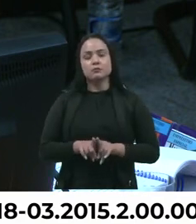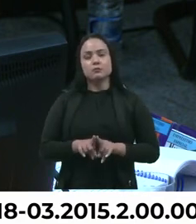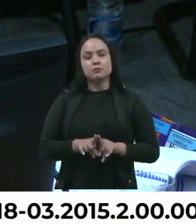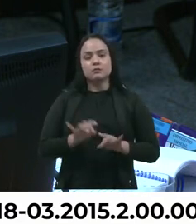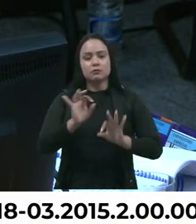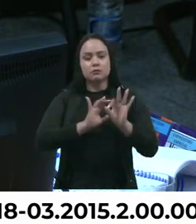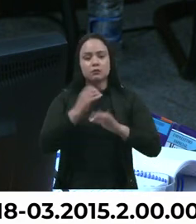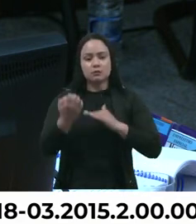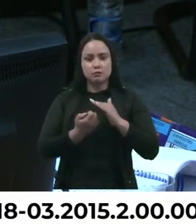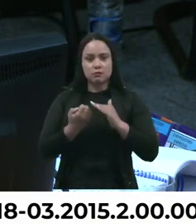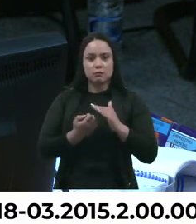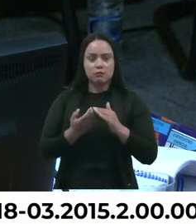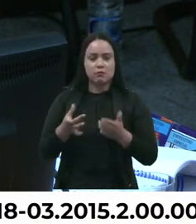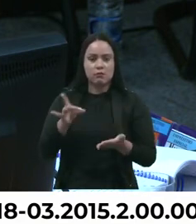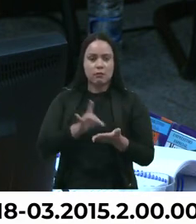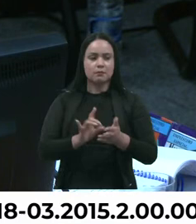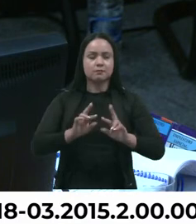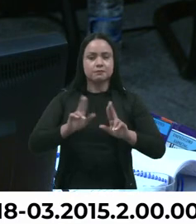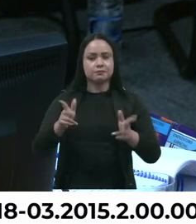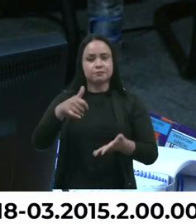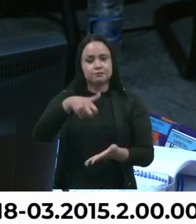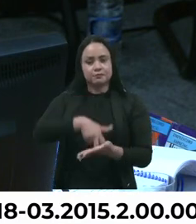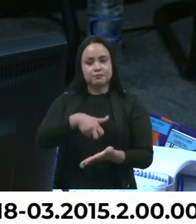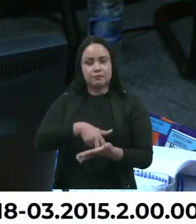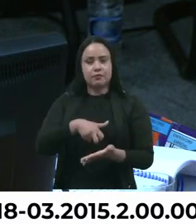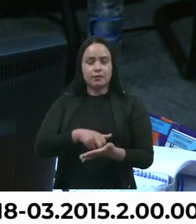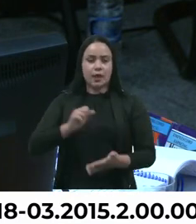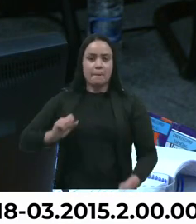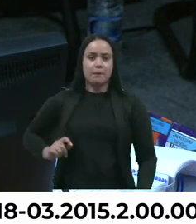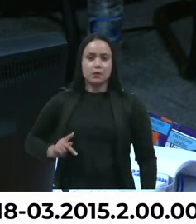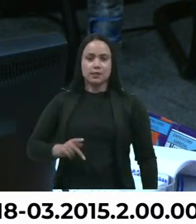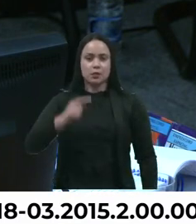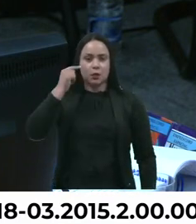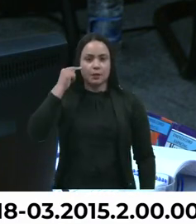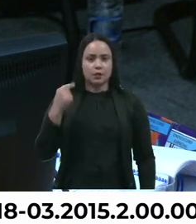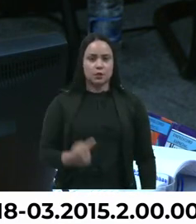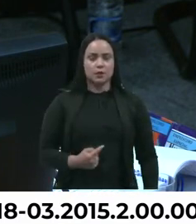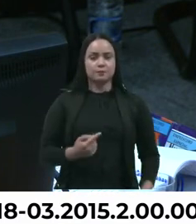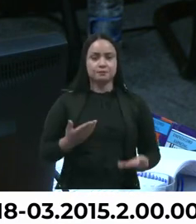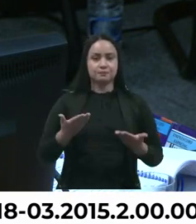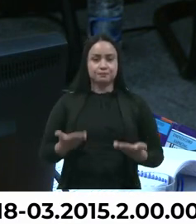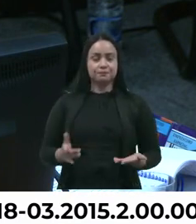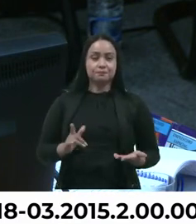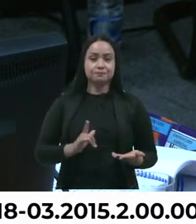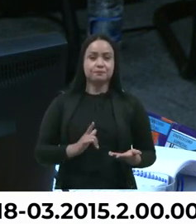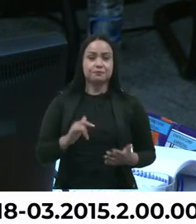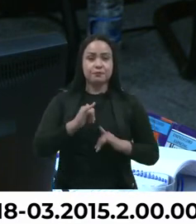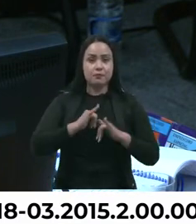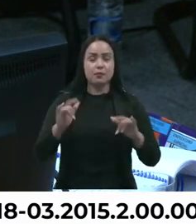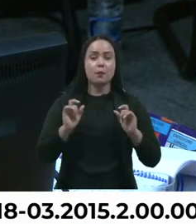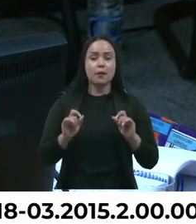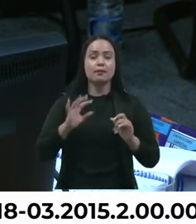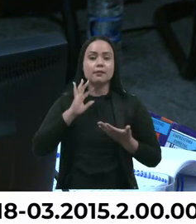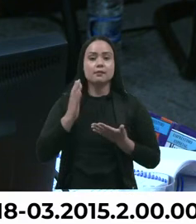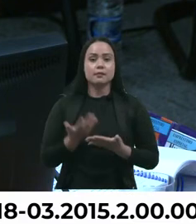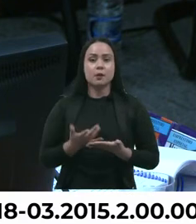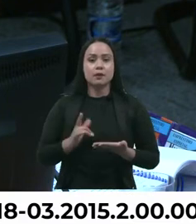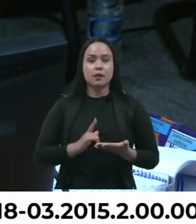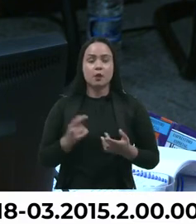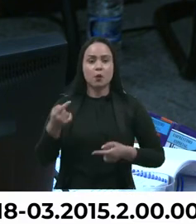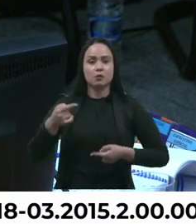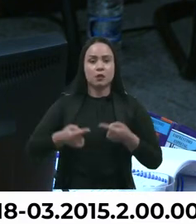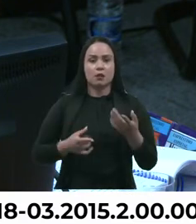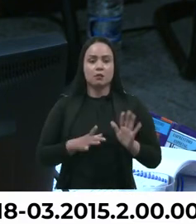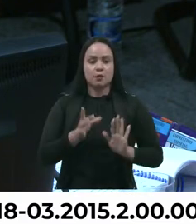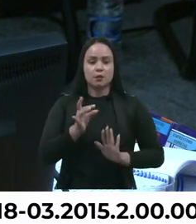empresas, culminando em outra penalidade de aposentadoria compulsória. Assim, tenho que a alegação de que a decisão seria contrária